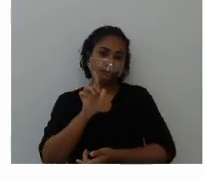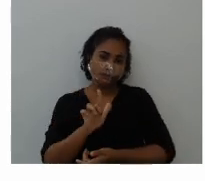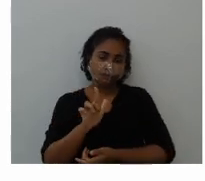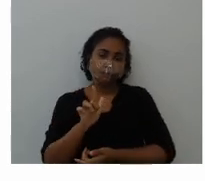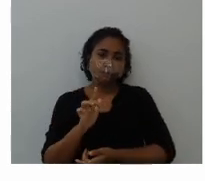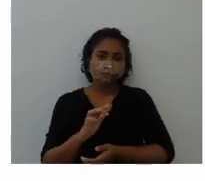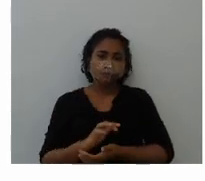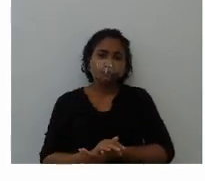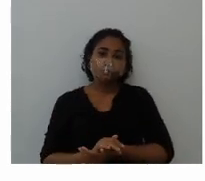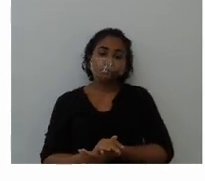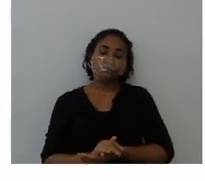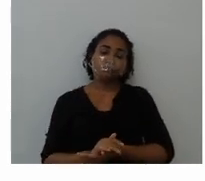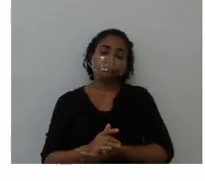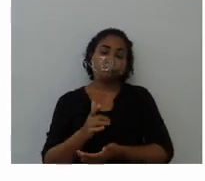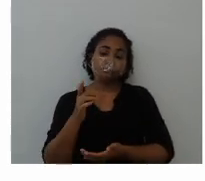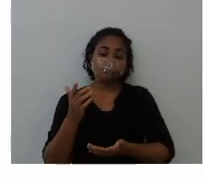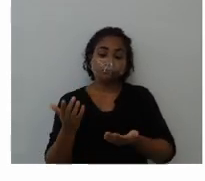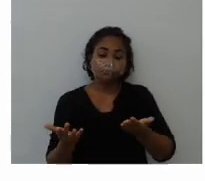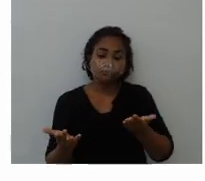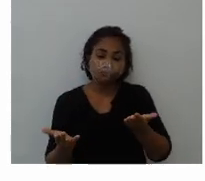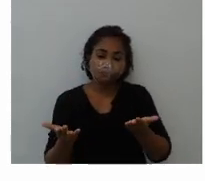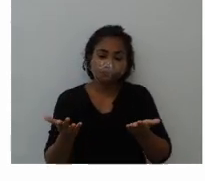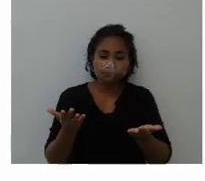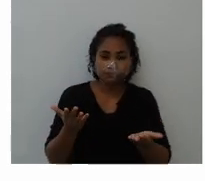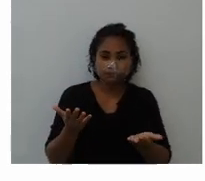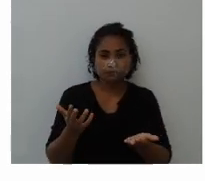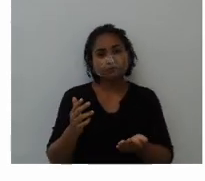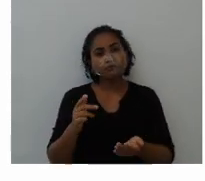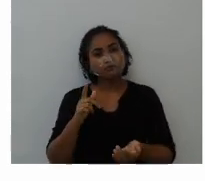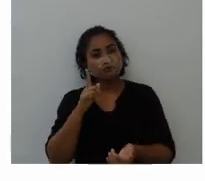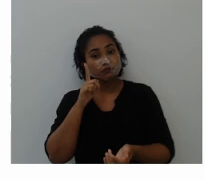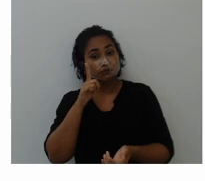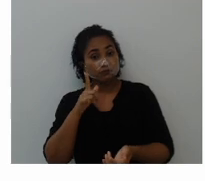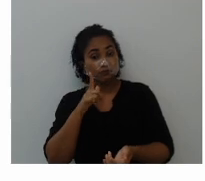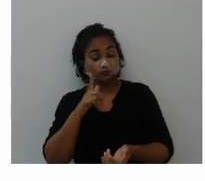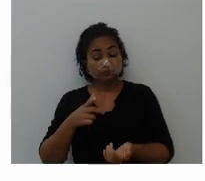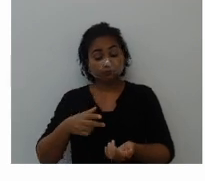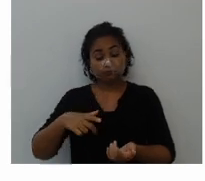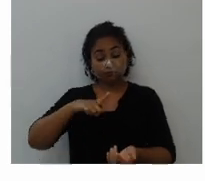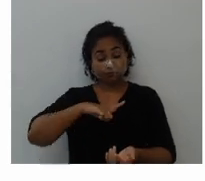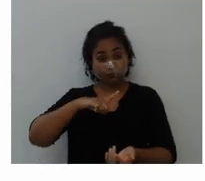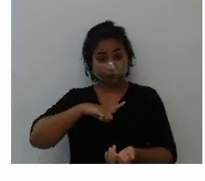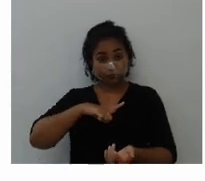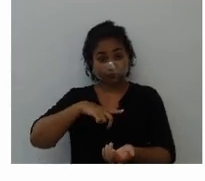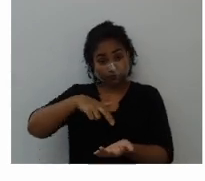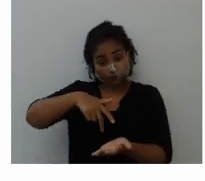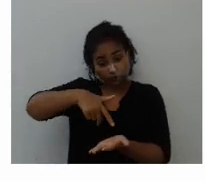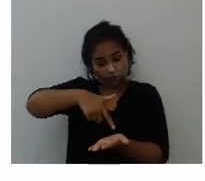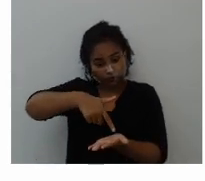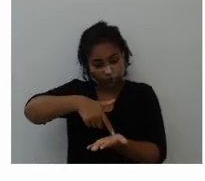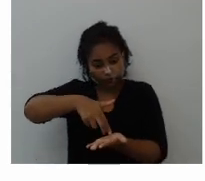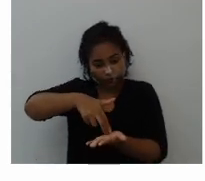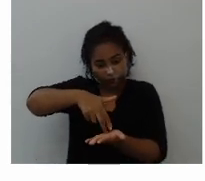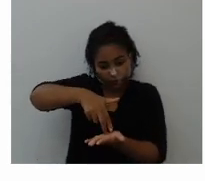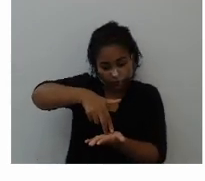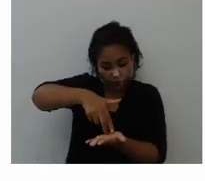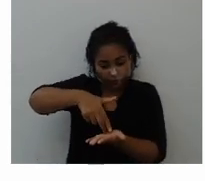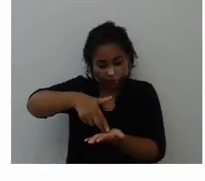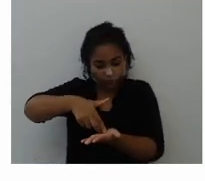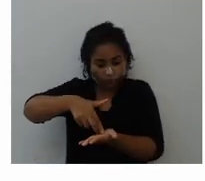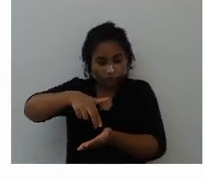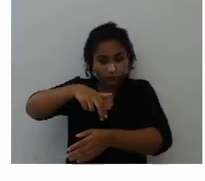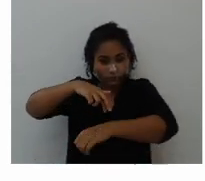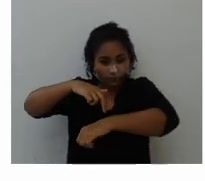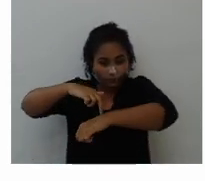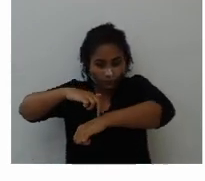manter-se estático. Você tem aí uma pessoa andando na corda bamba, Você tem aí duas pessoas